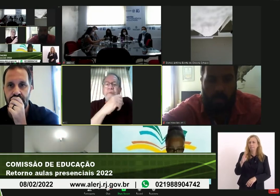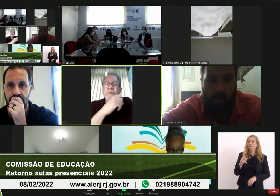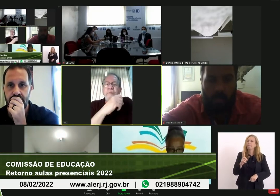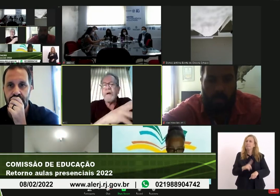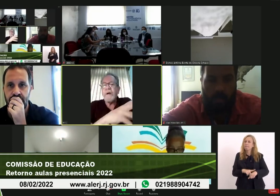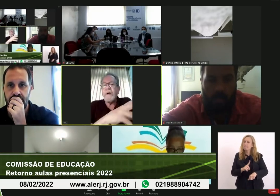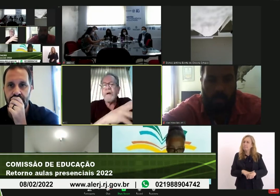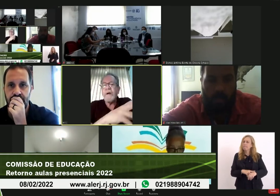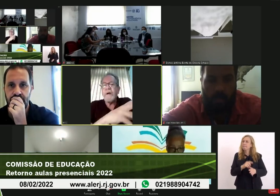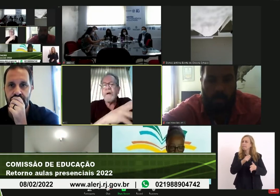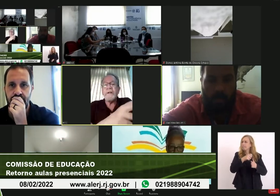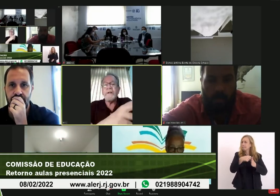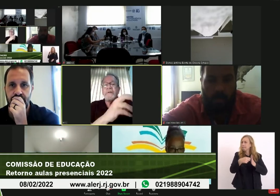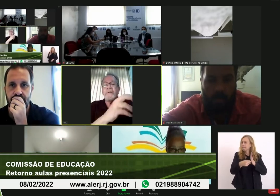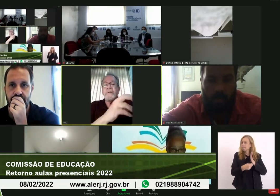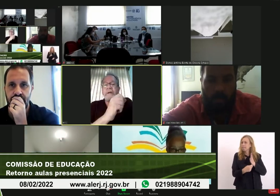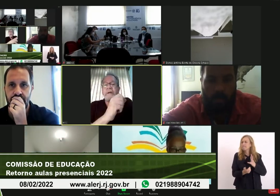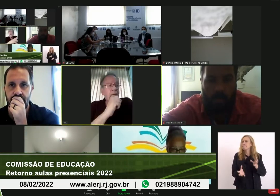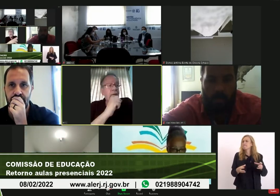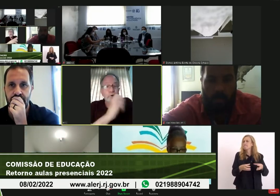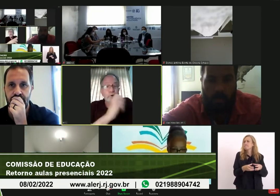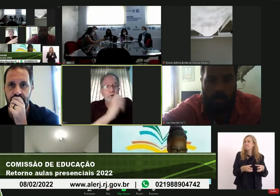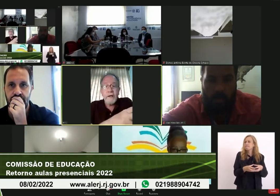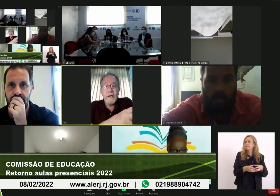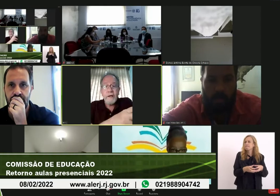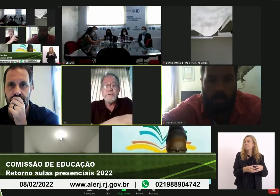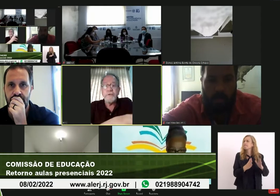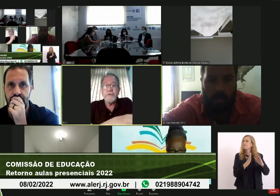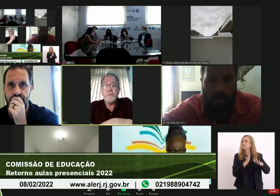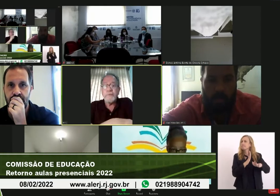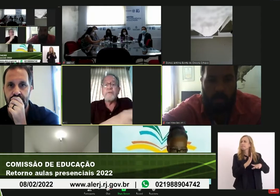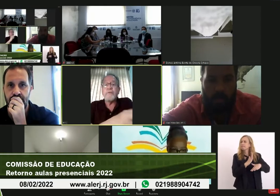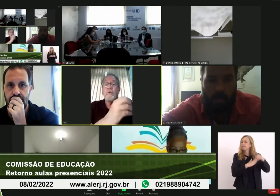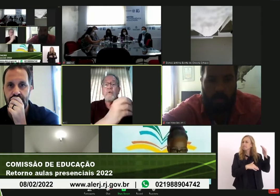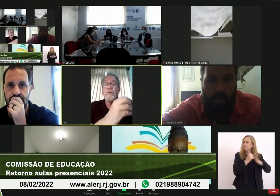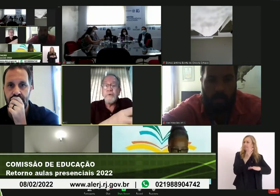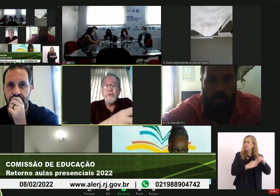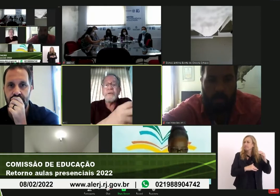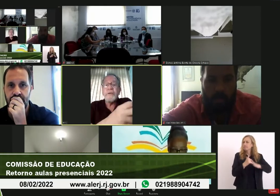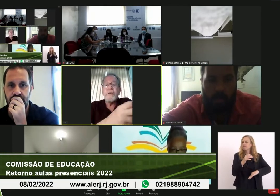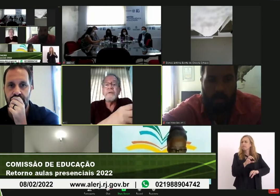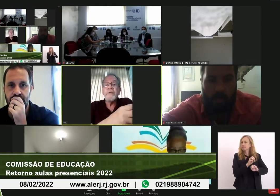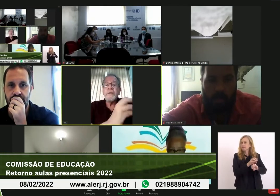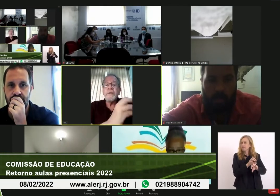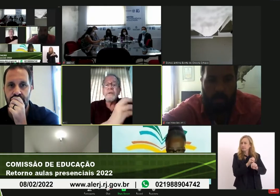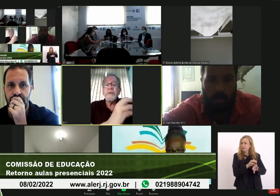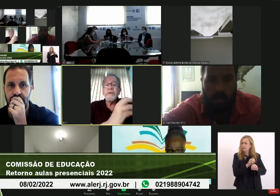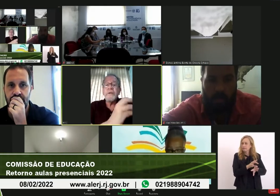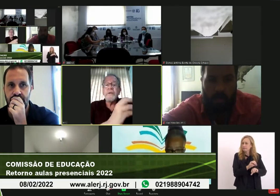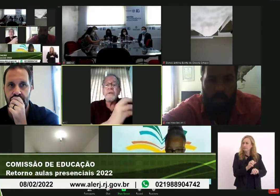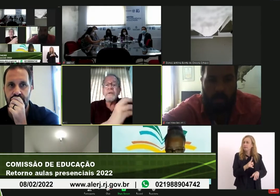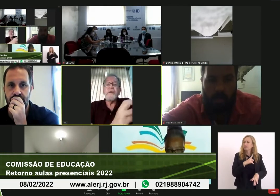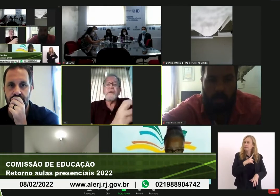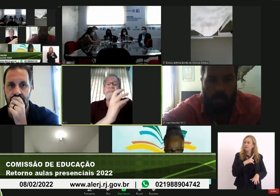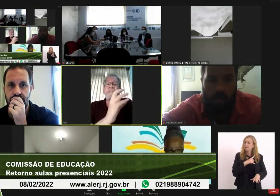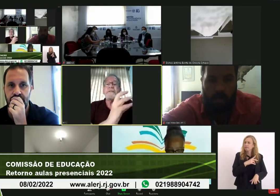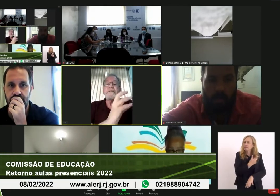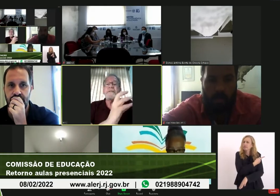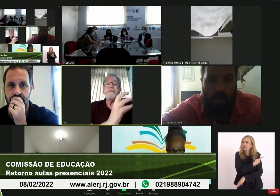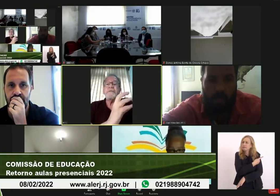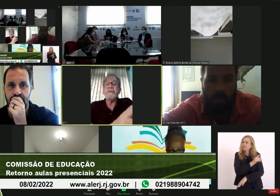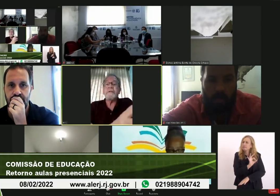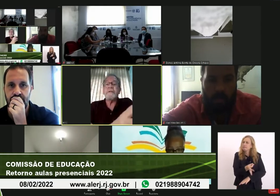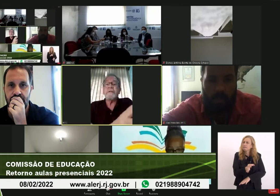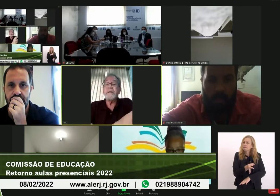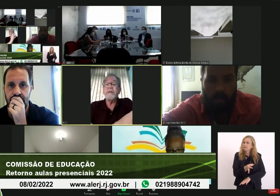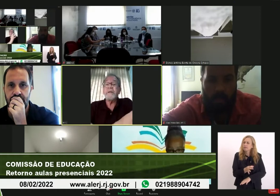do calendário, a comunidade escolar, no que diz respeito ao corpo docente, tiveram a vacinação, de certa